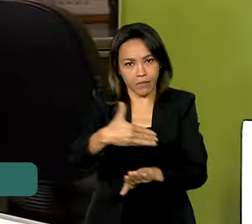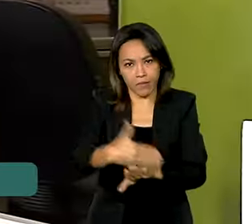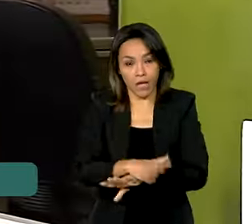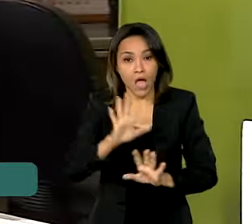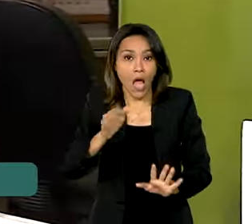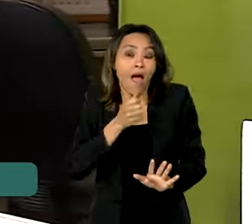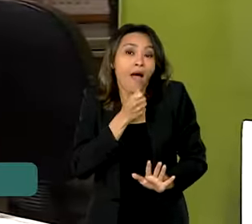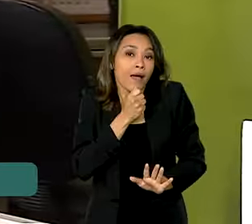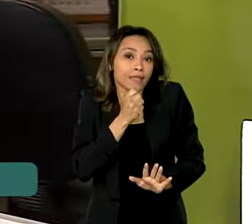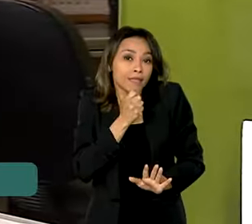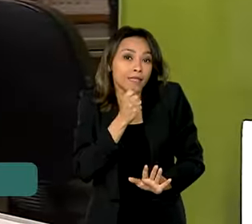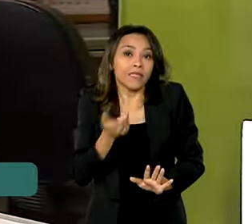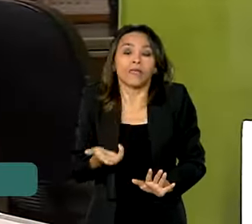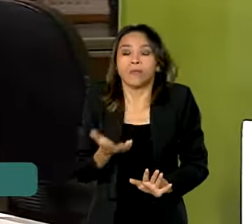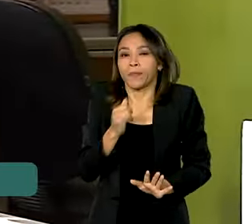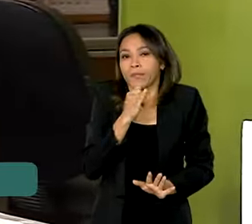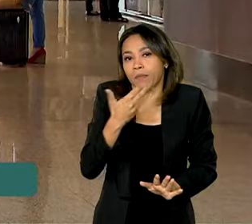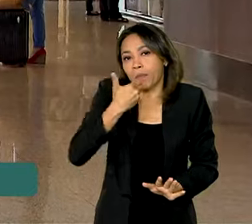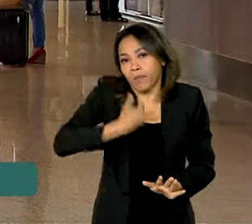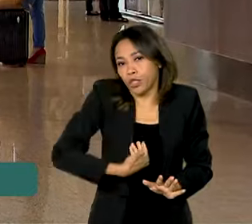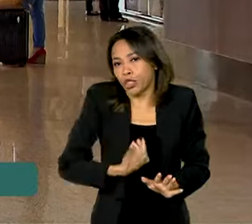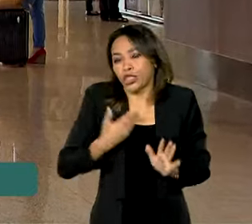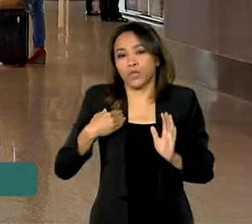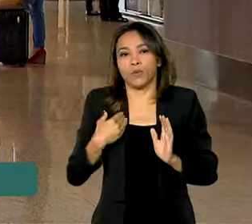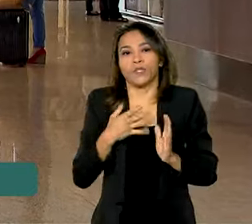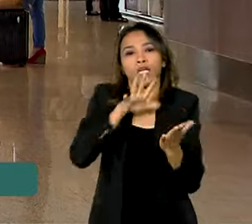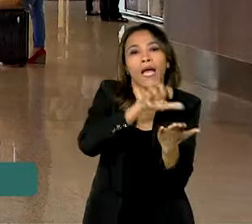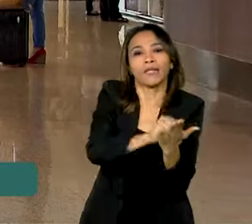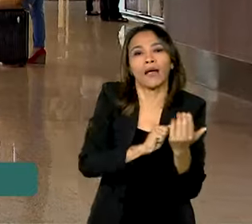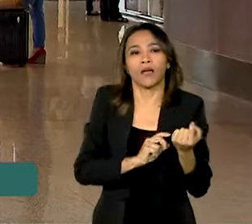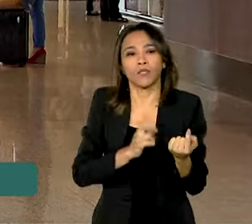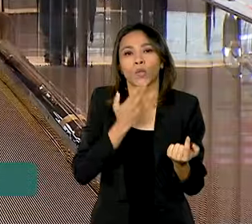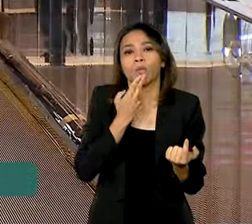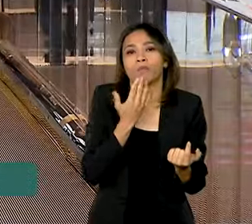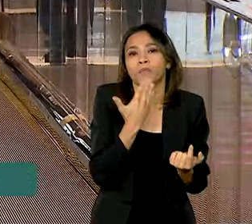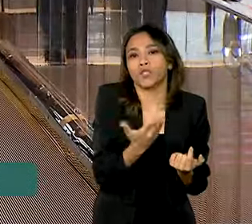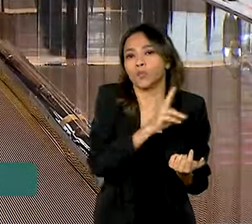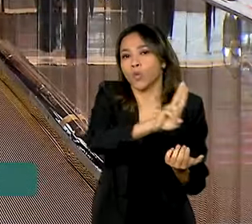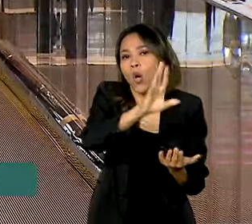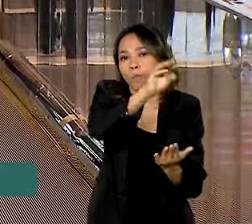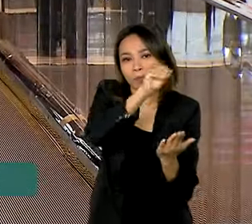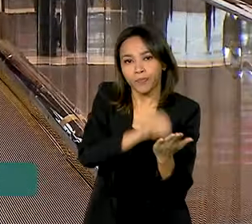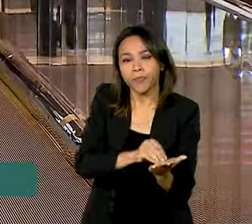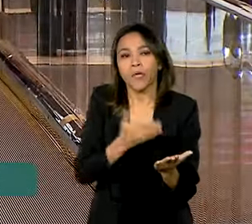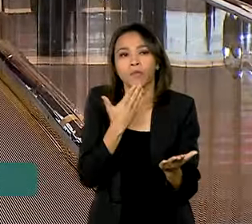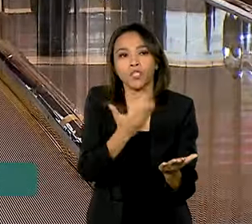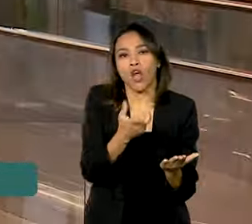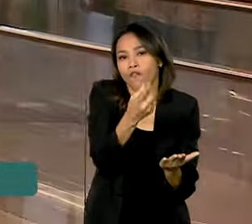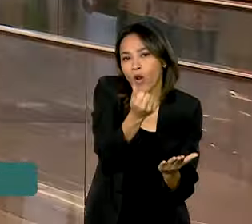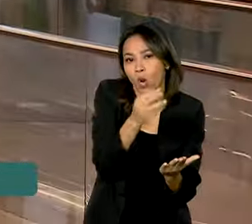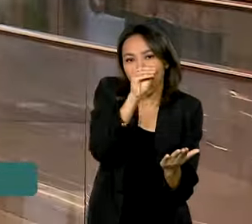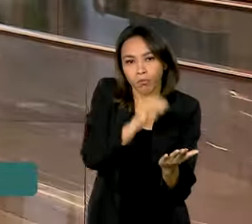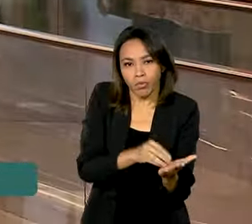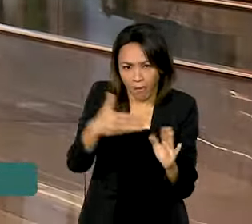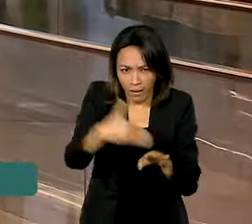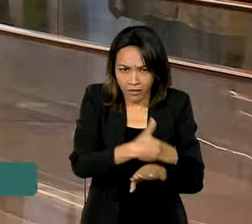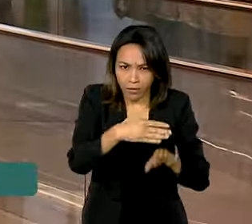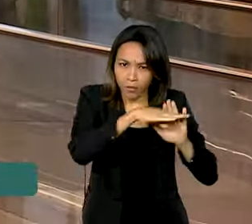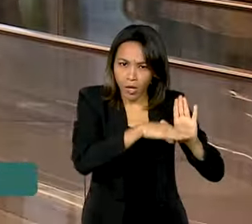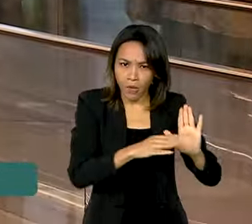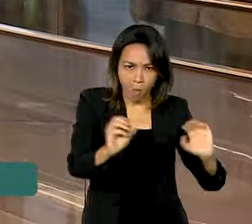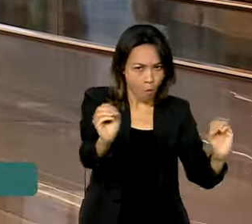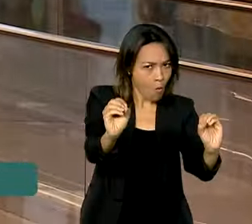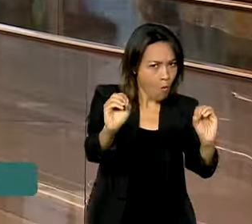que não existe nenhuma solicitação de cadastro e nem solicitação de valores para participar do programa. E caso